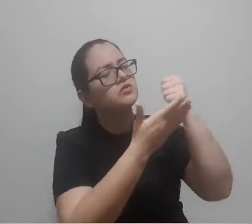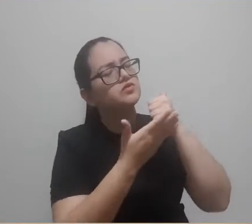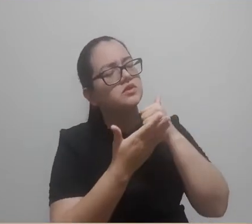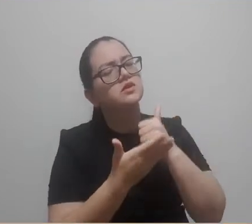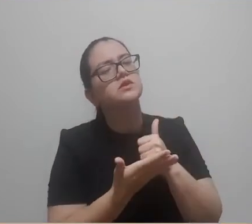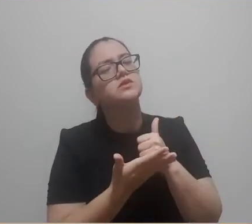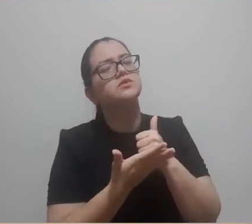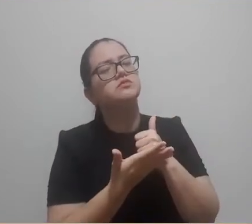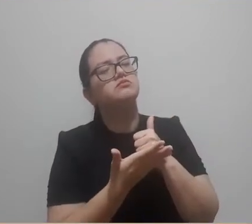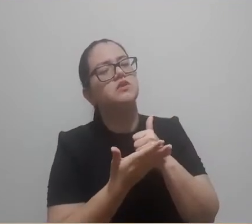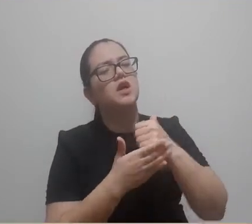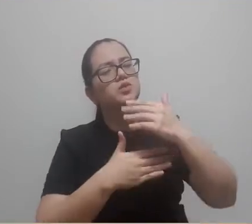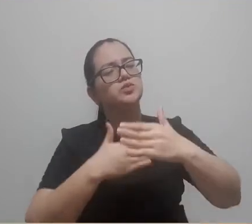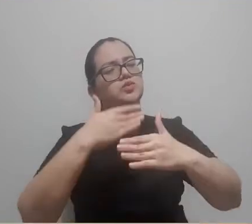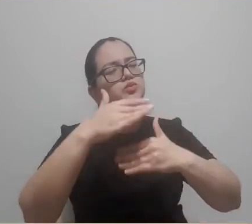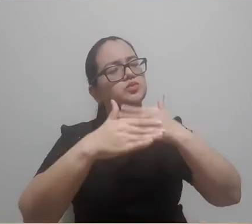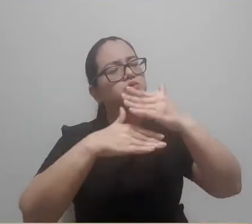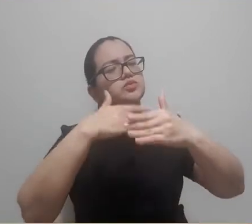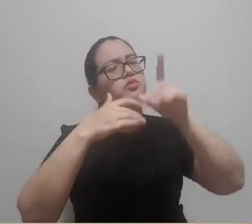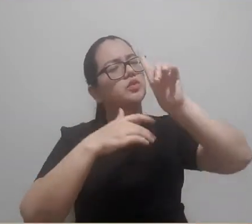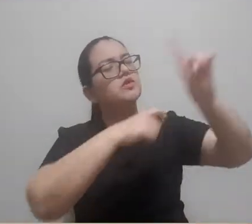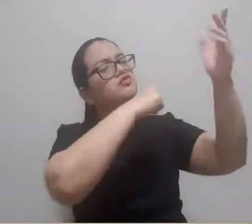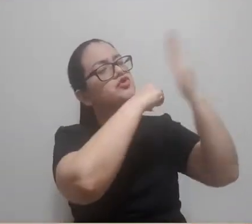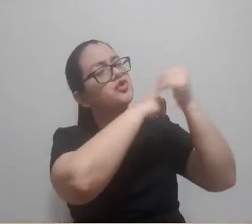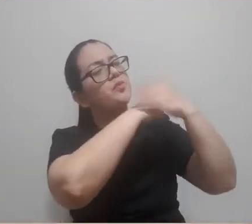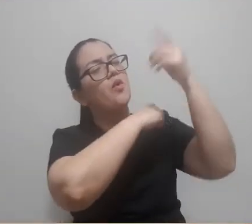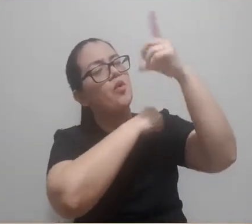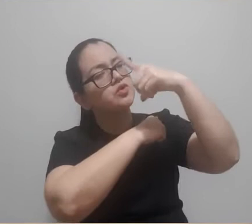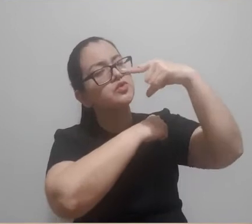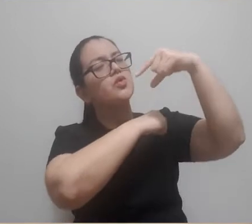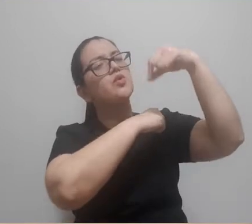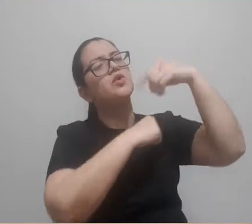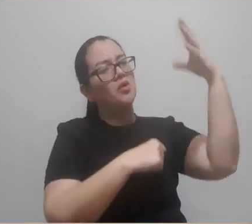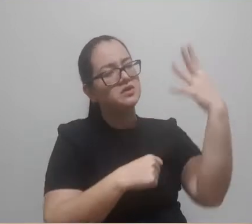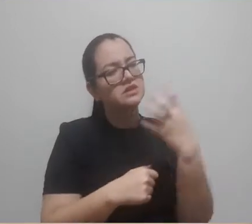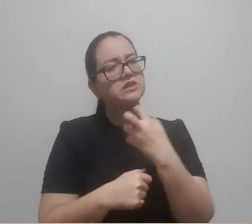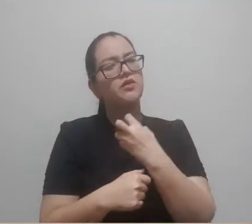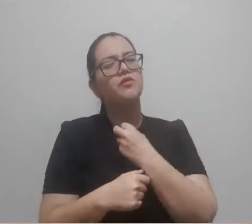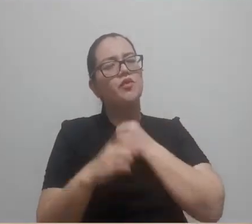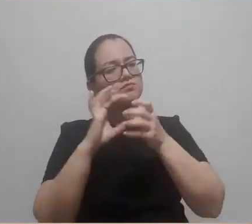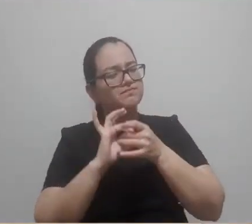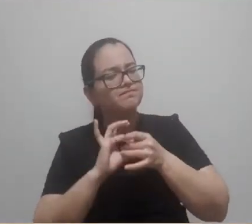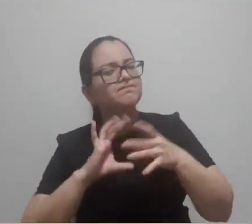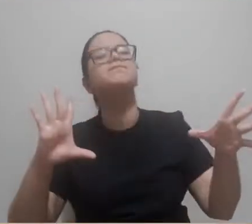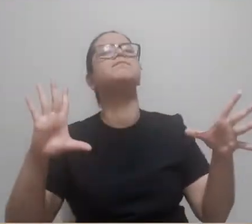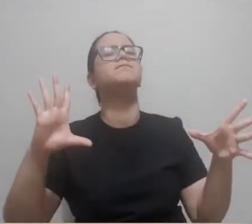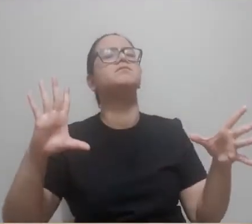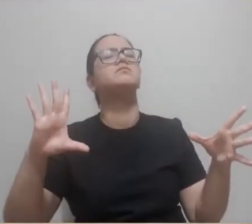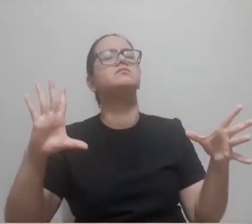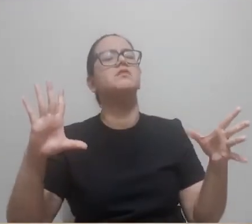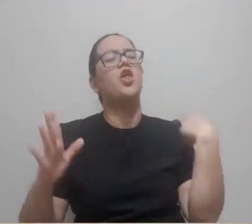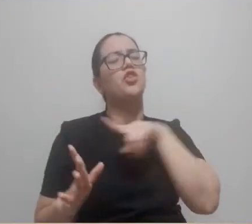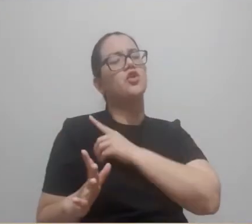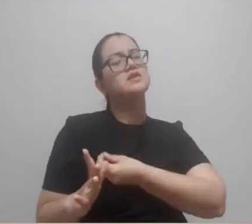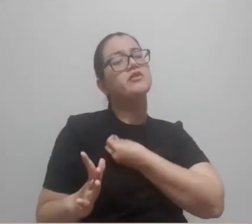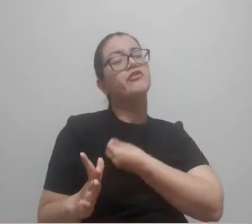ajudando nesta caminhada. Fomos chamados pelo Senhor, escolhidos pelo Senhor, redimidos pelo Senhor, libertos pelo Senhor,